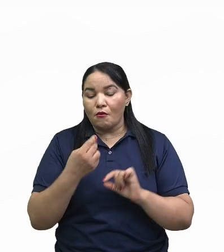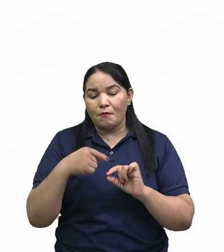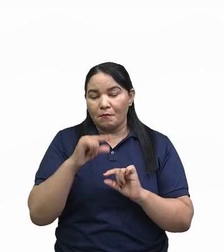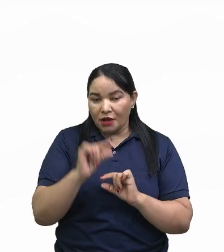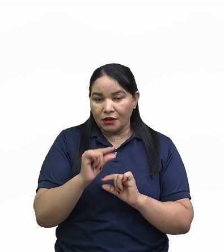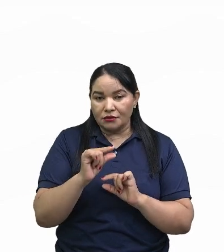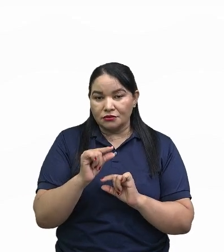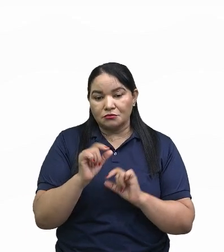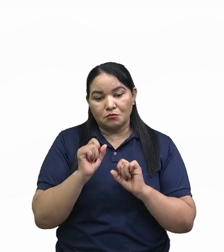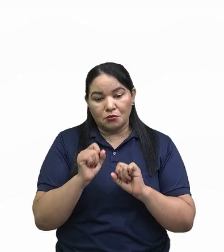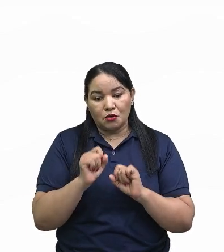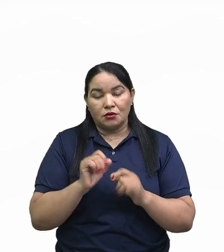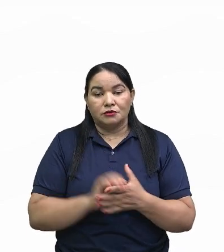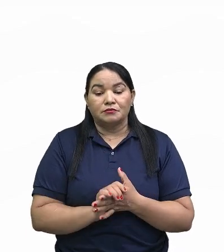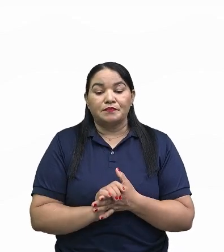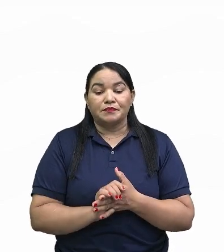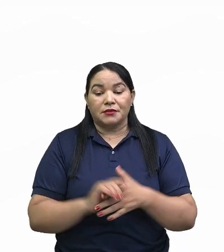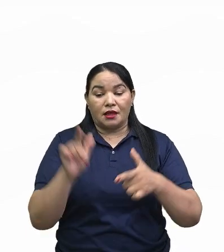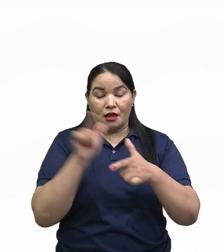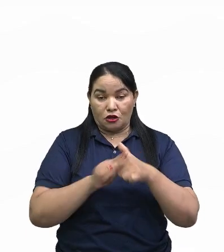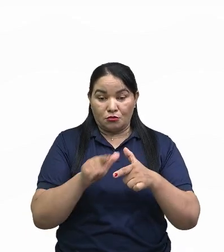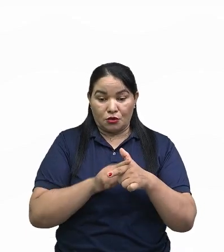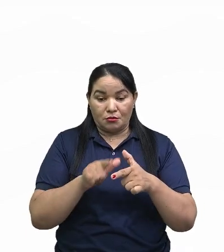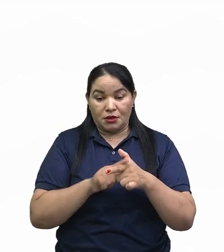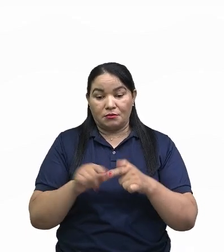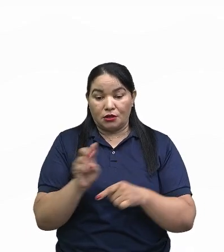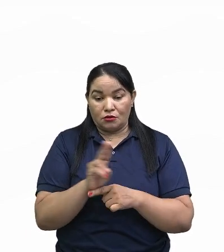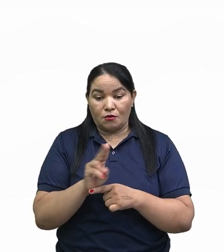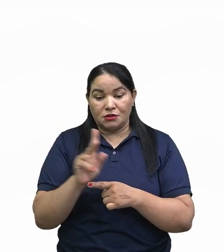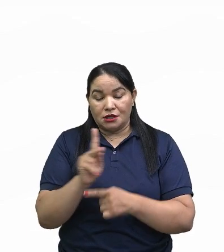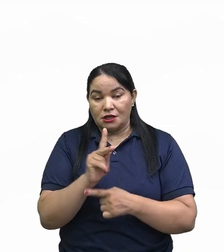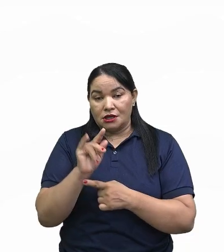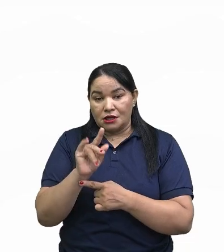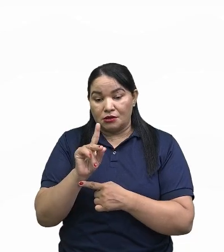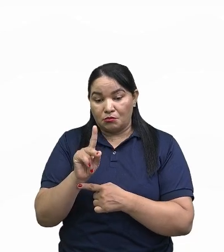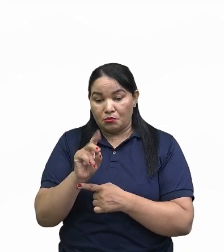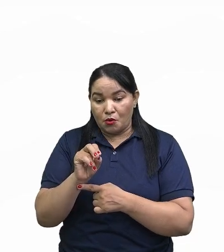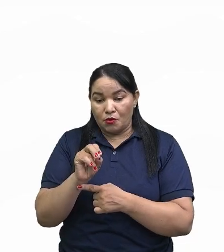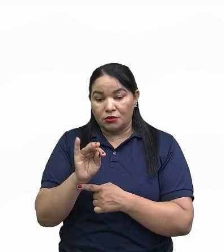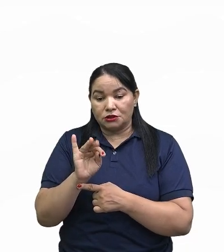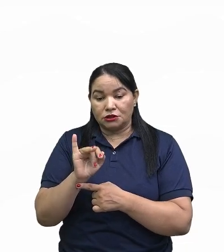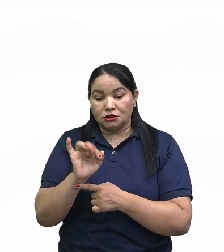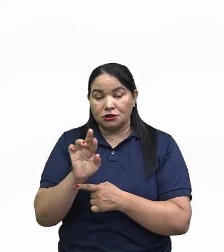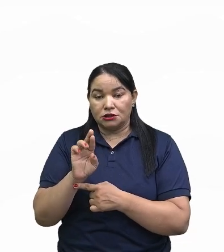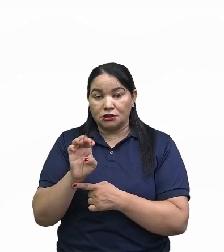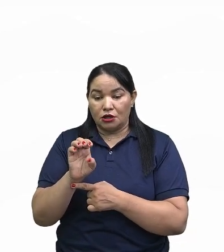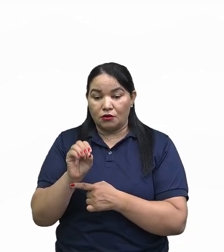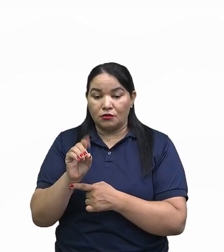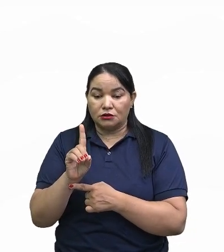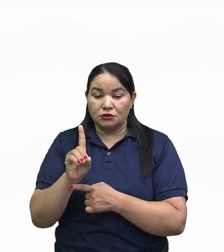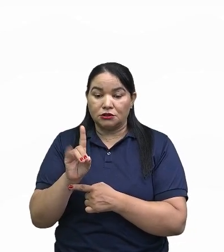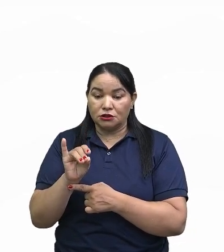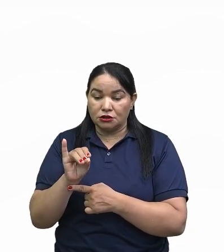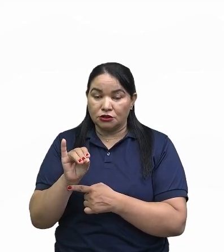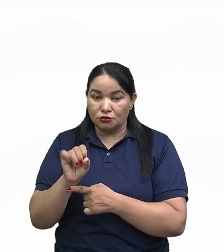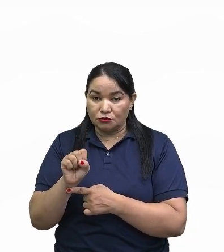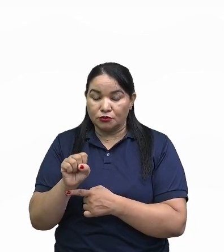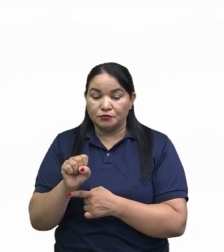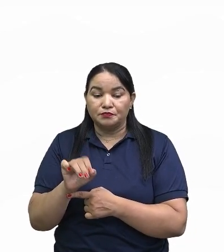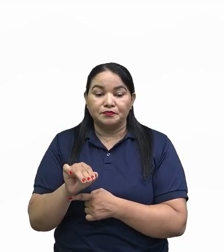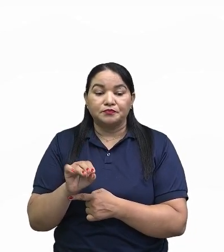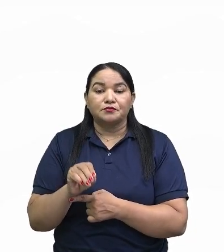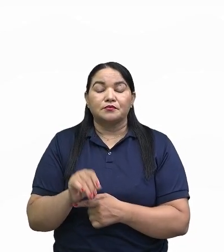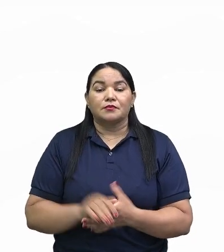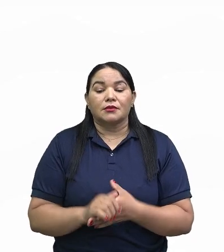chama de hipertireoidismo, onde ocorre o funcionamento exagerado da tireoide, né? Os hormônios